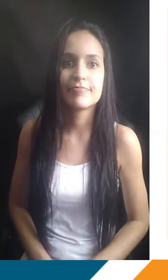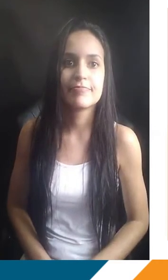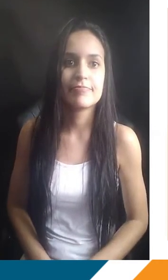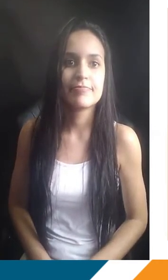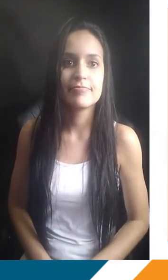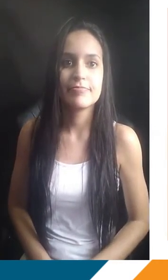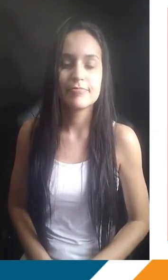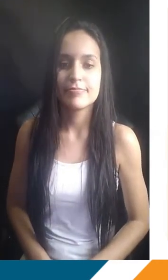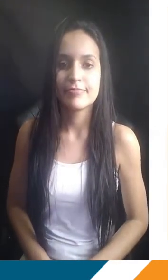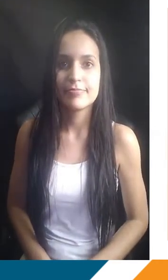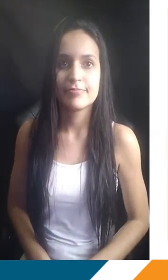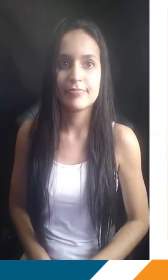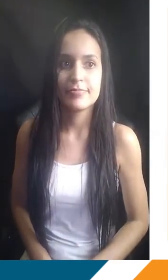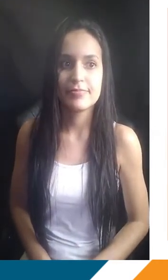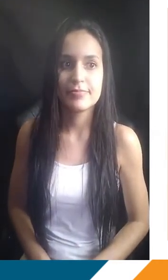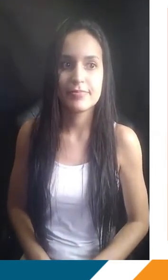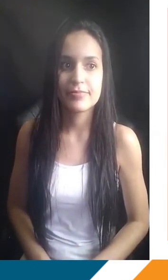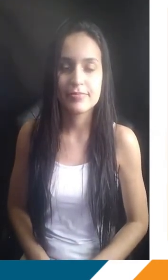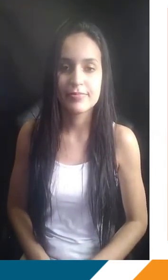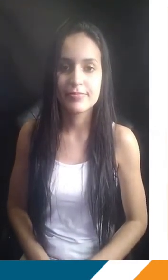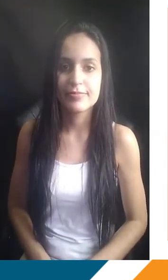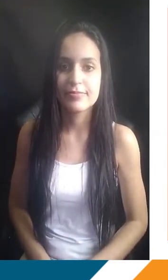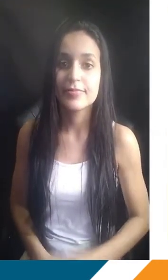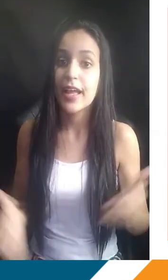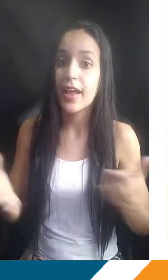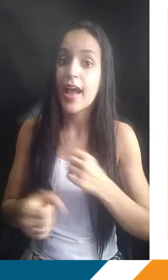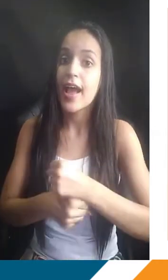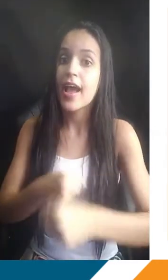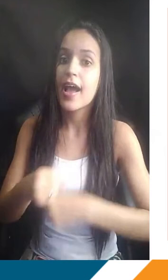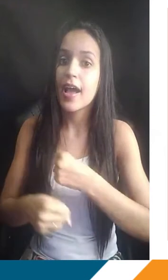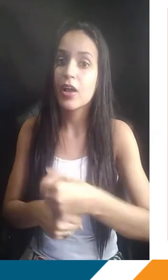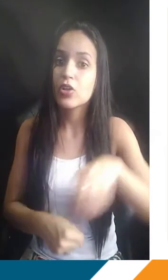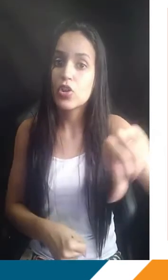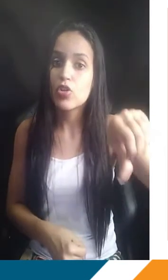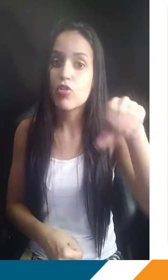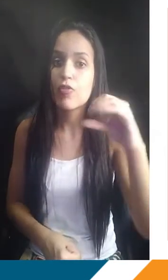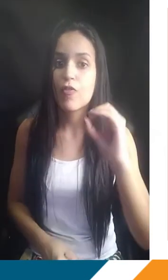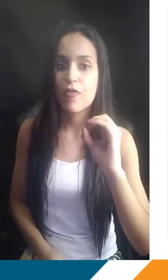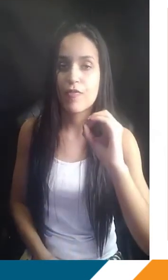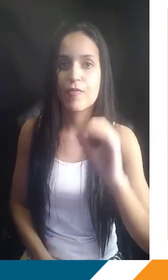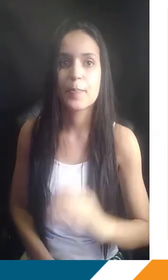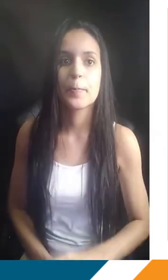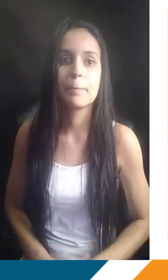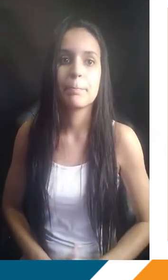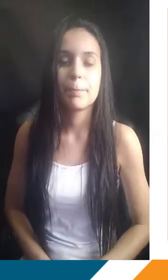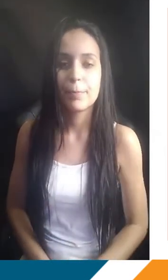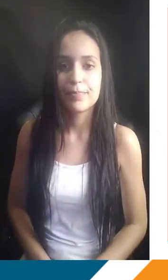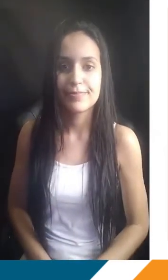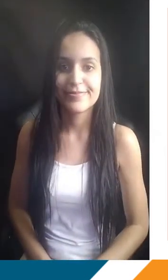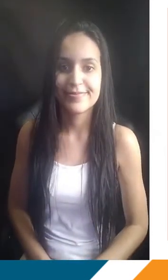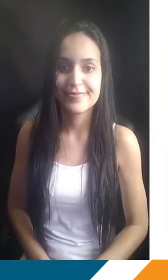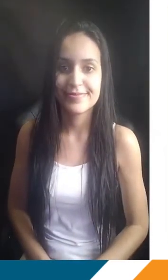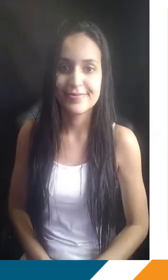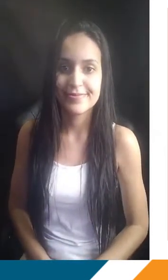Bom, agora nós vamos analisar basicamente um panorama da década de 90. Então, a gente está falando sobre um período que já é